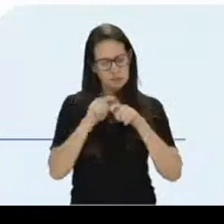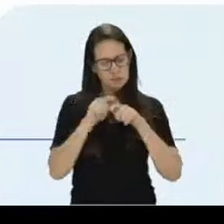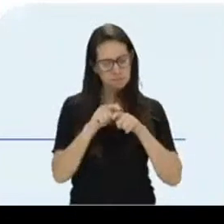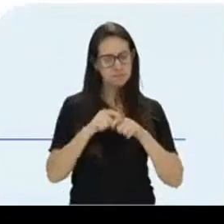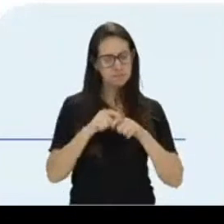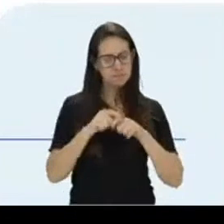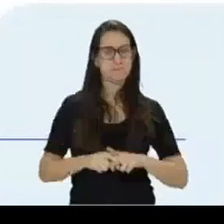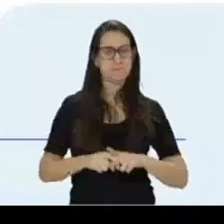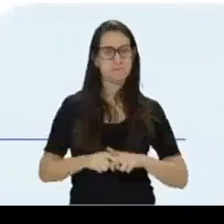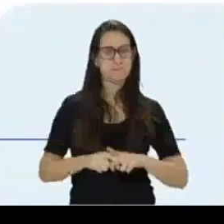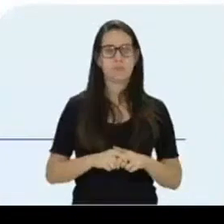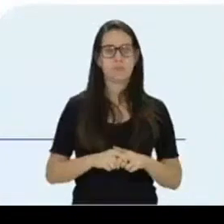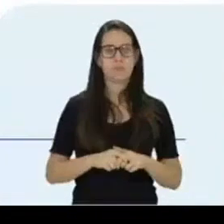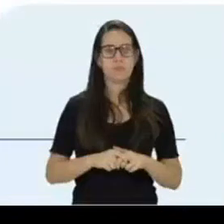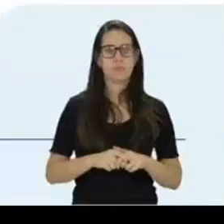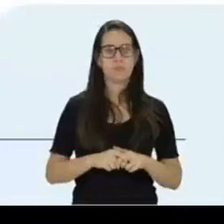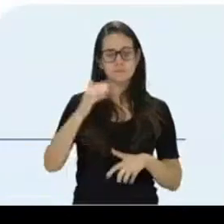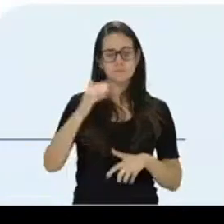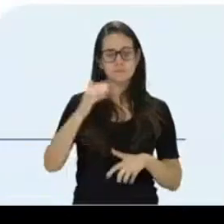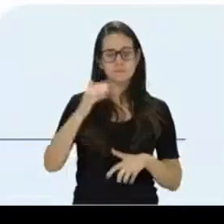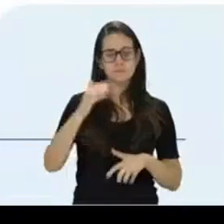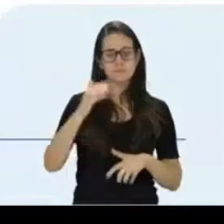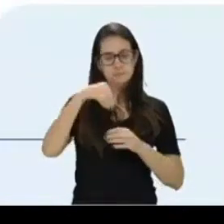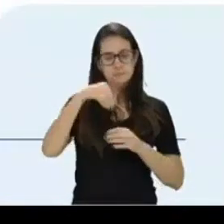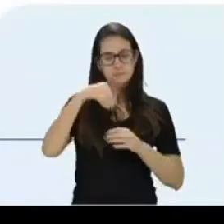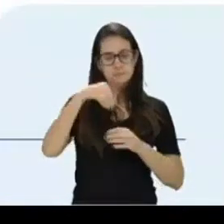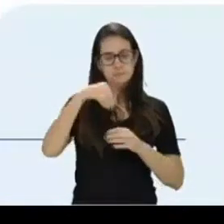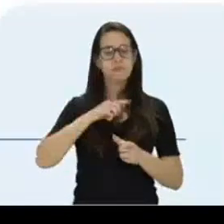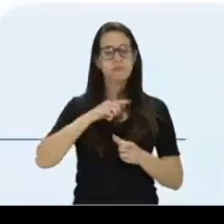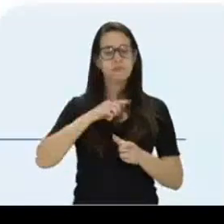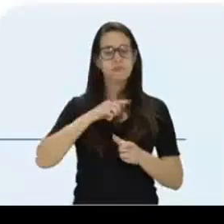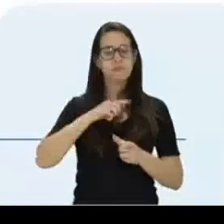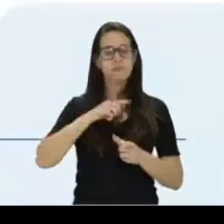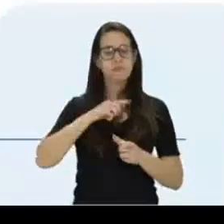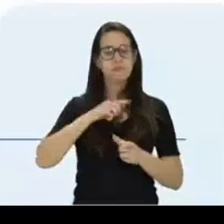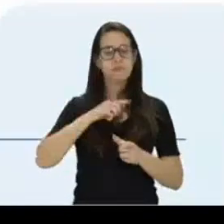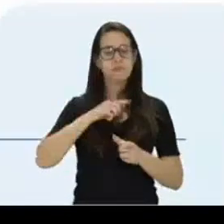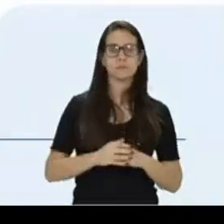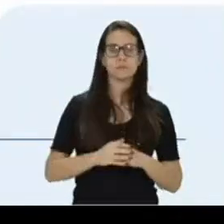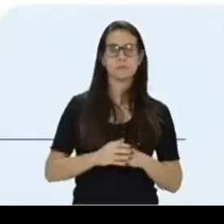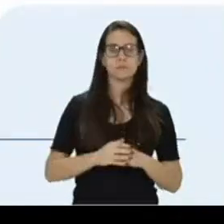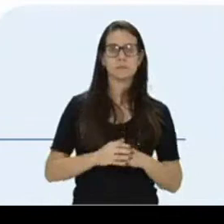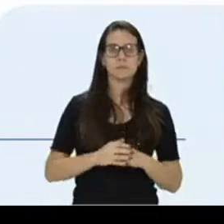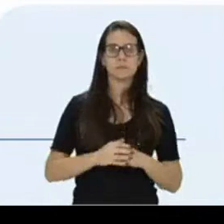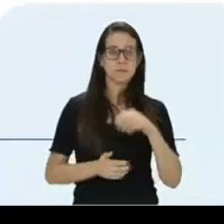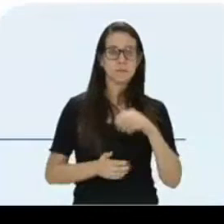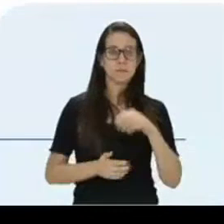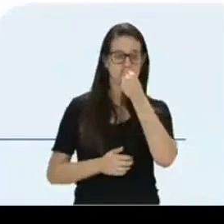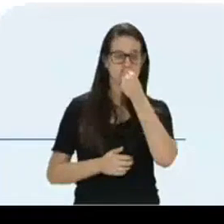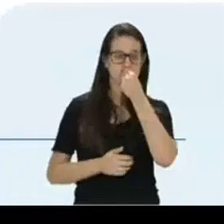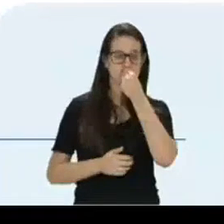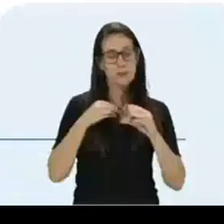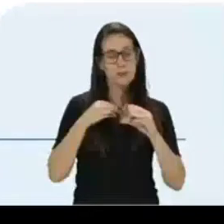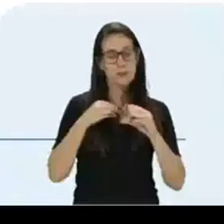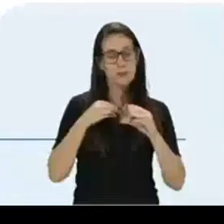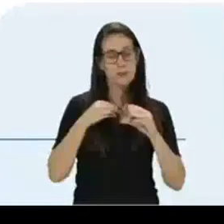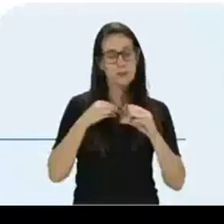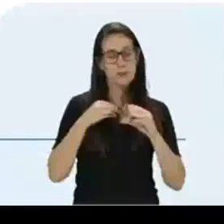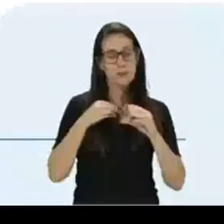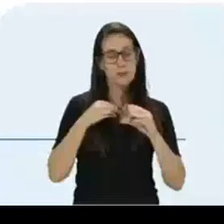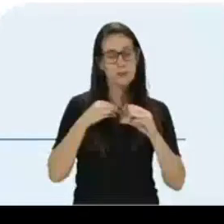definir, né, quais são os constituintes que estão ali presentes. Então, nós vamos conseguir inferir que eu tenho membrana